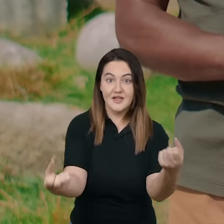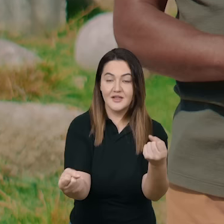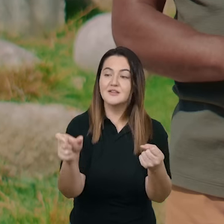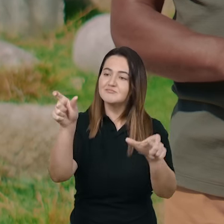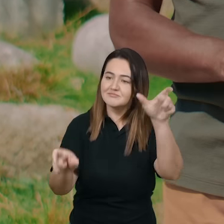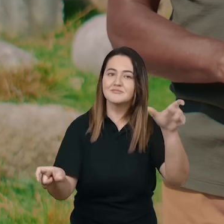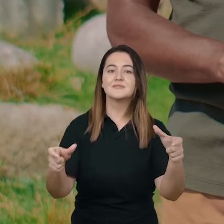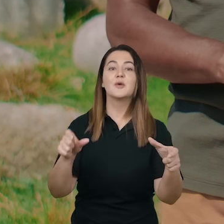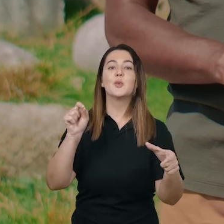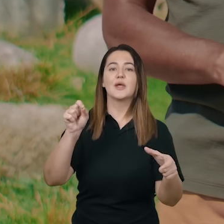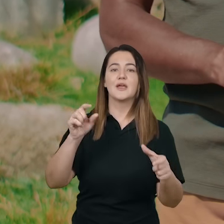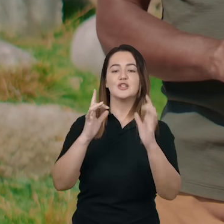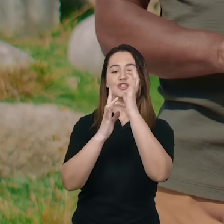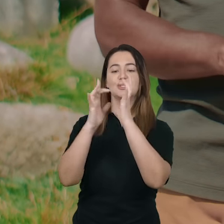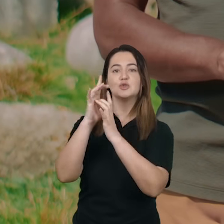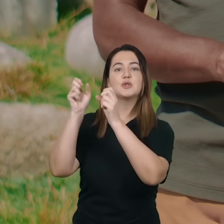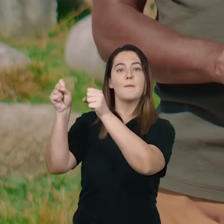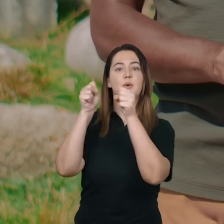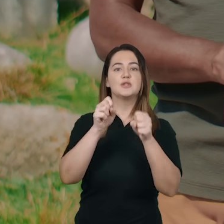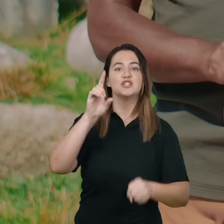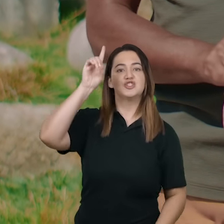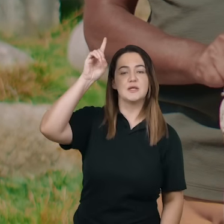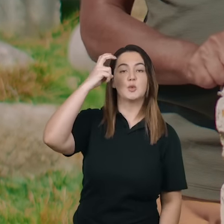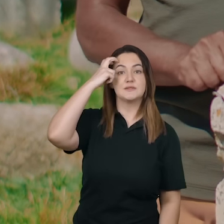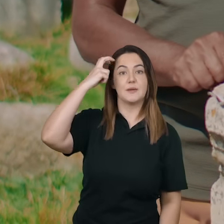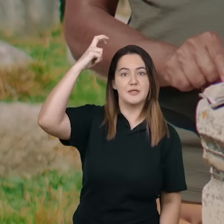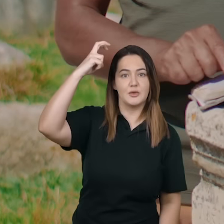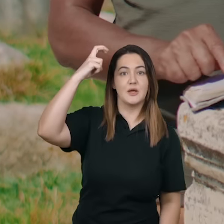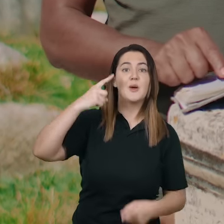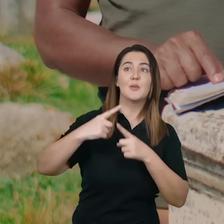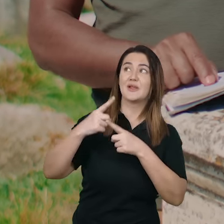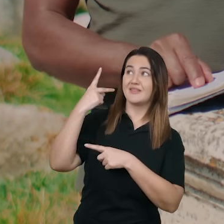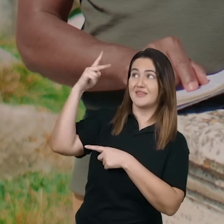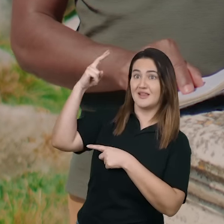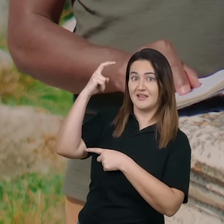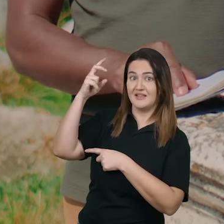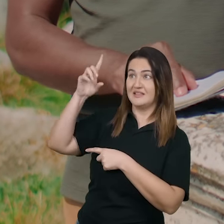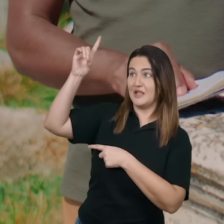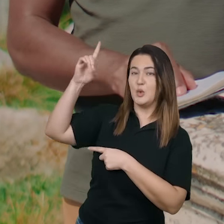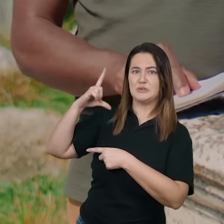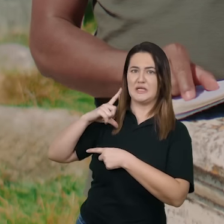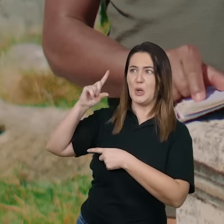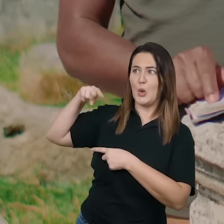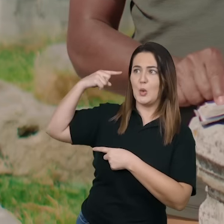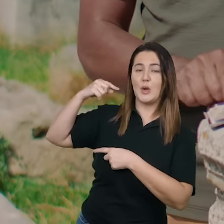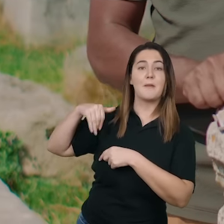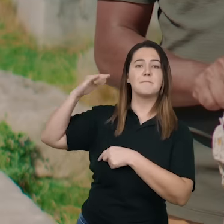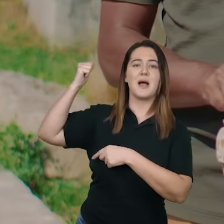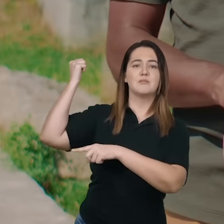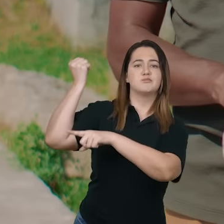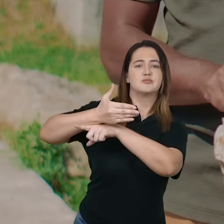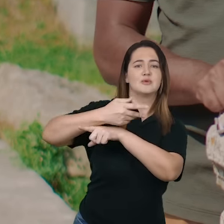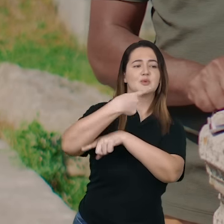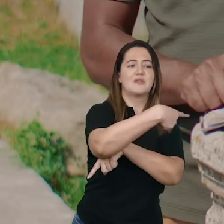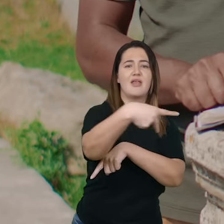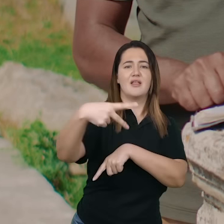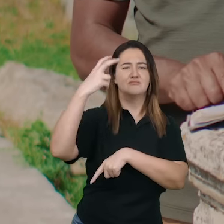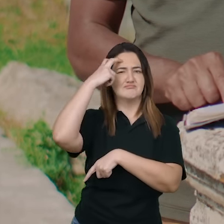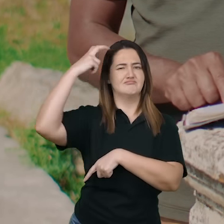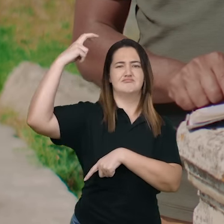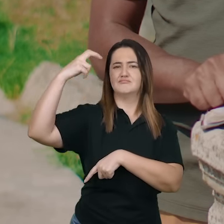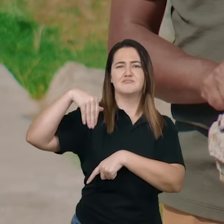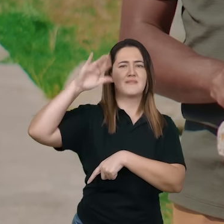e a sabedoria de Deus. Porque a loucura de Deus é mais sábia do que a sabedoria humana, e a fraqueza de Deus é mais